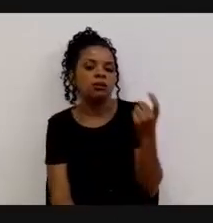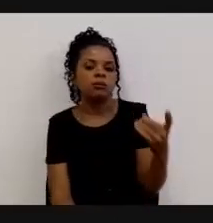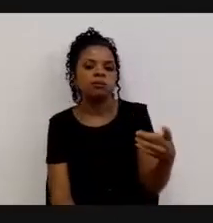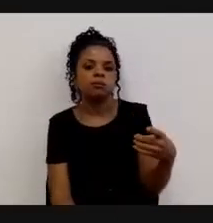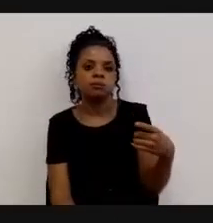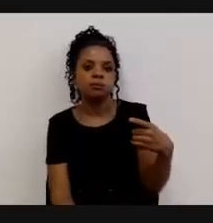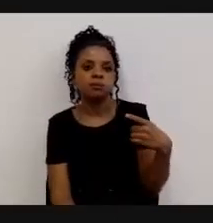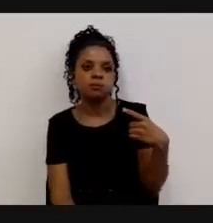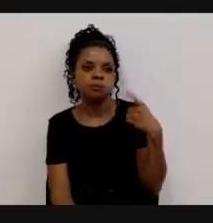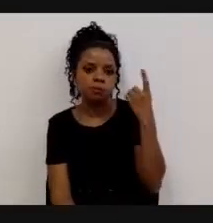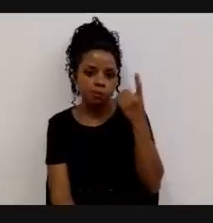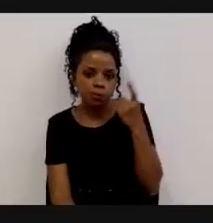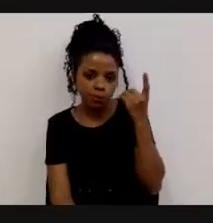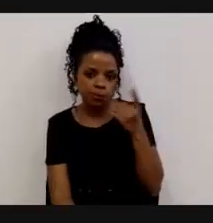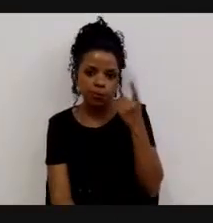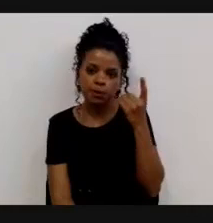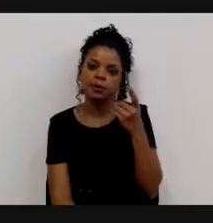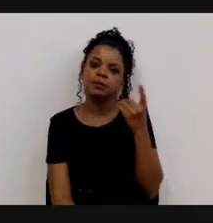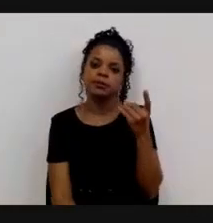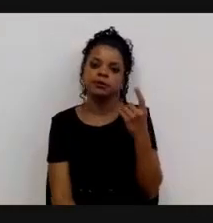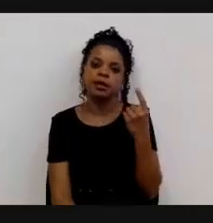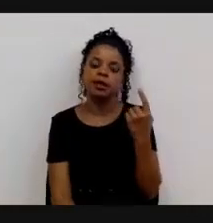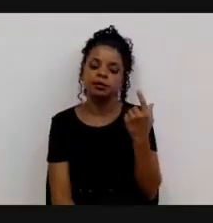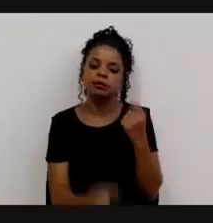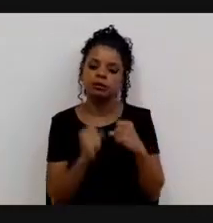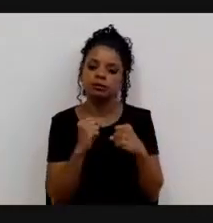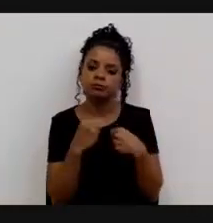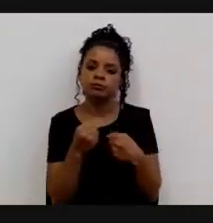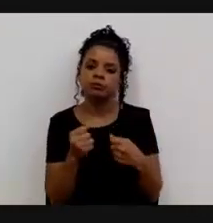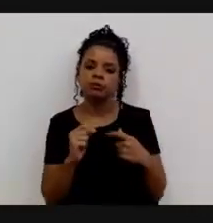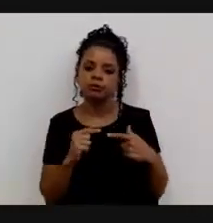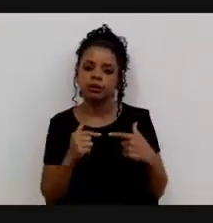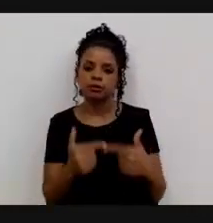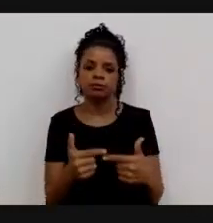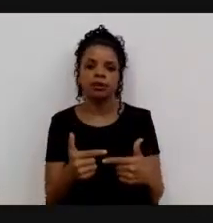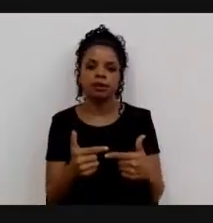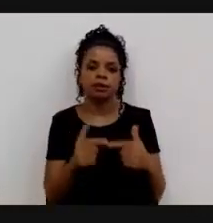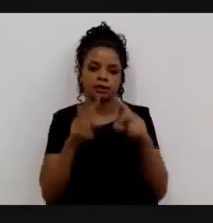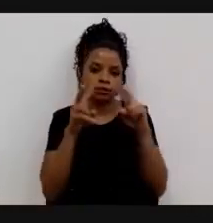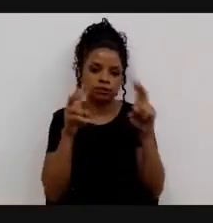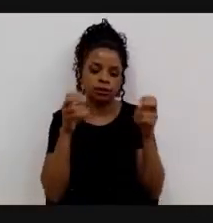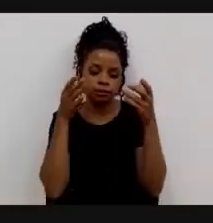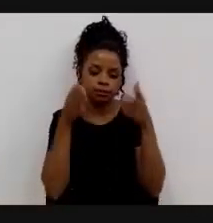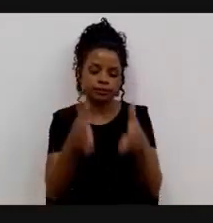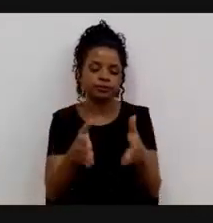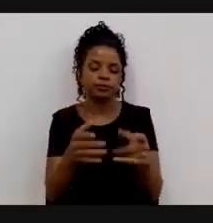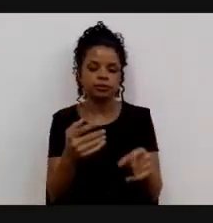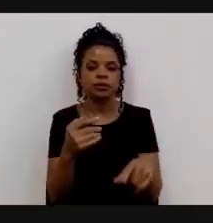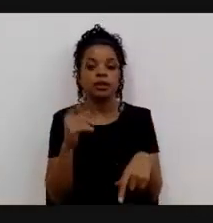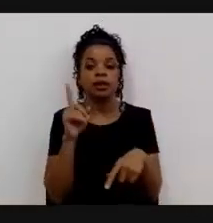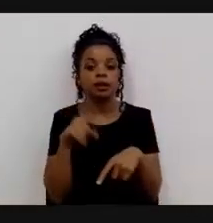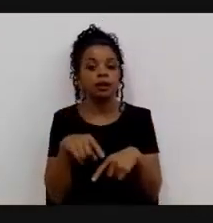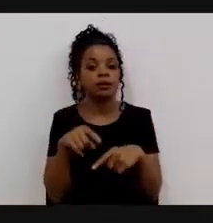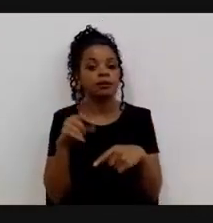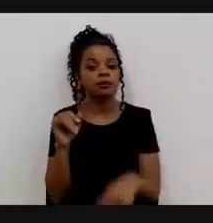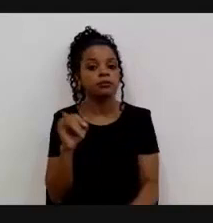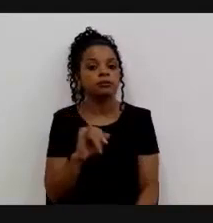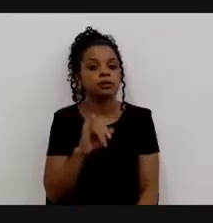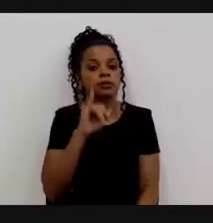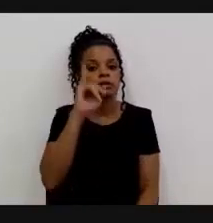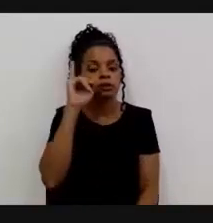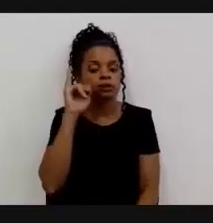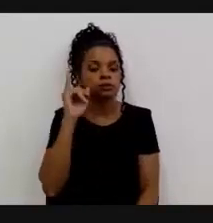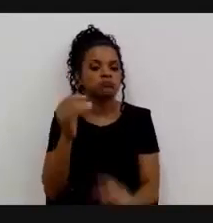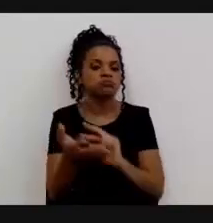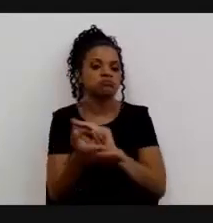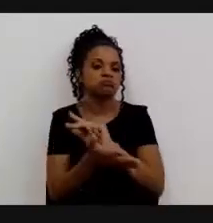envolvem e trabalham em cima desses temas. E esses temas são de relevância porque são temas dos